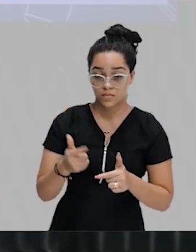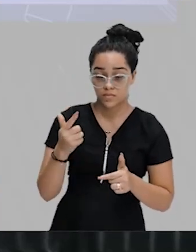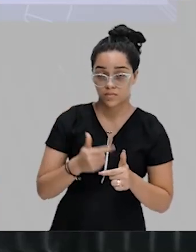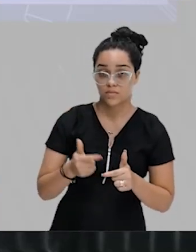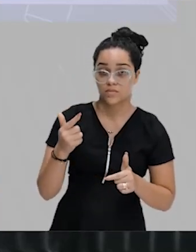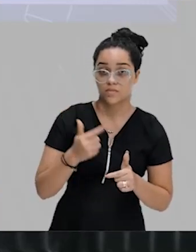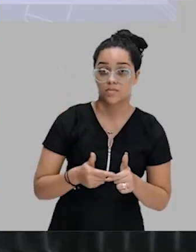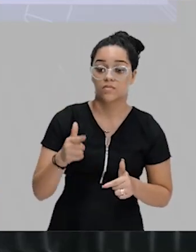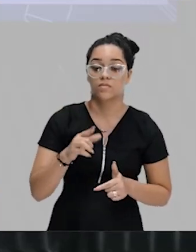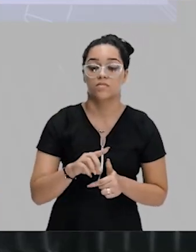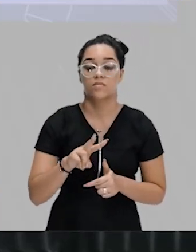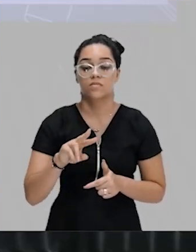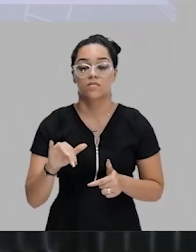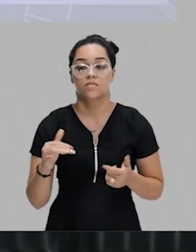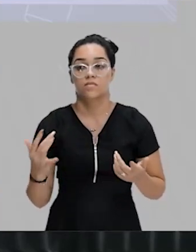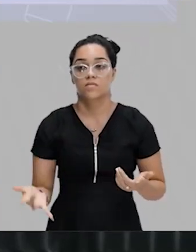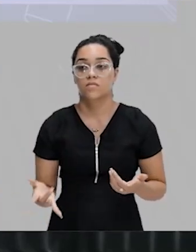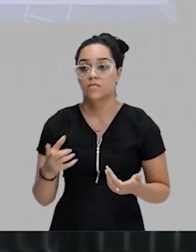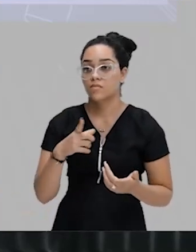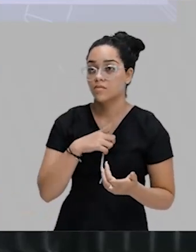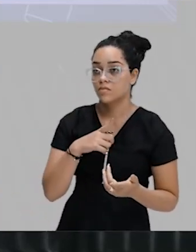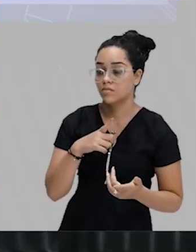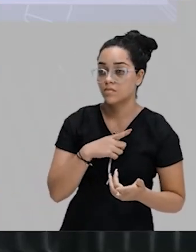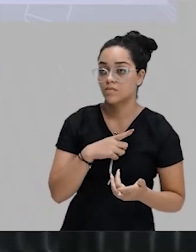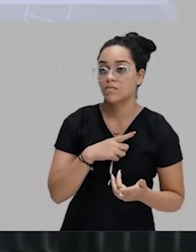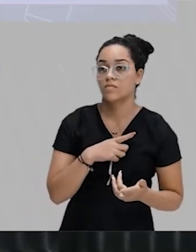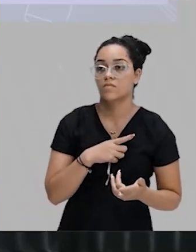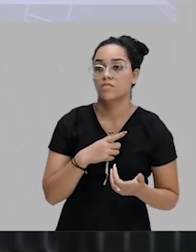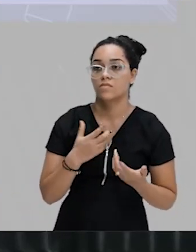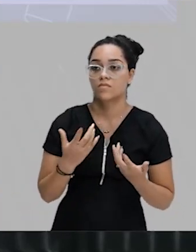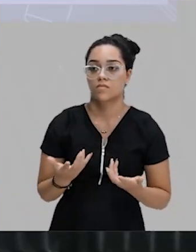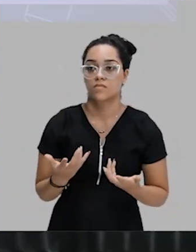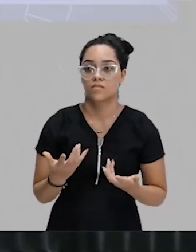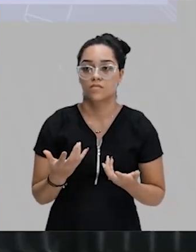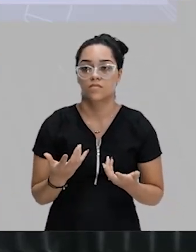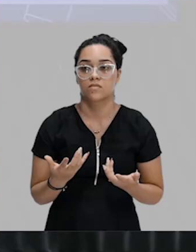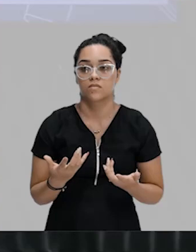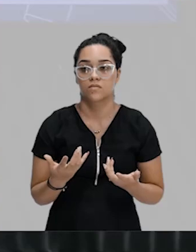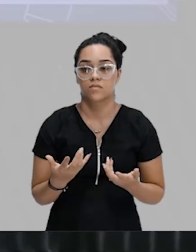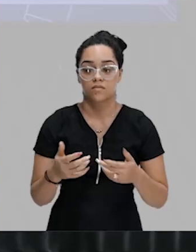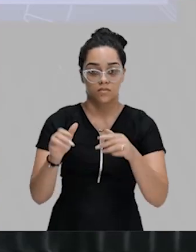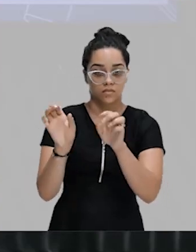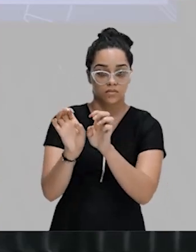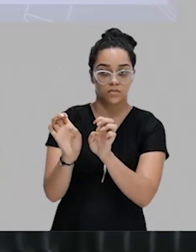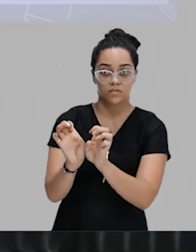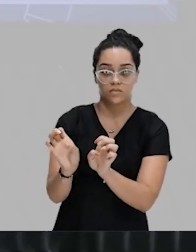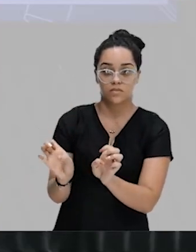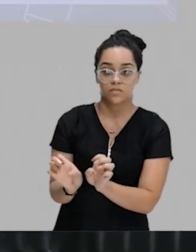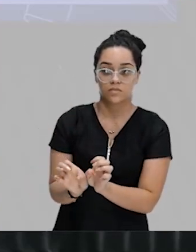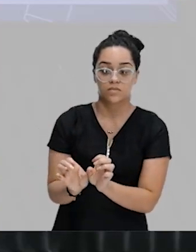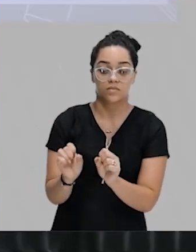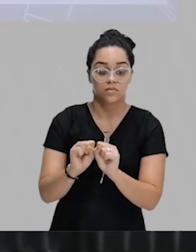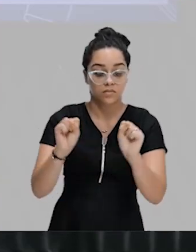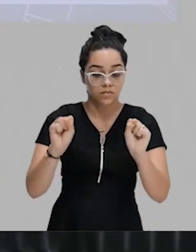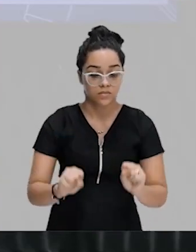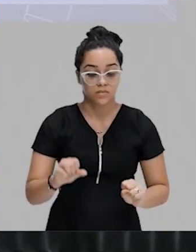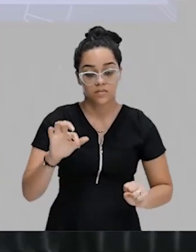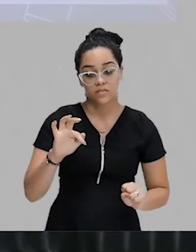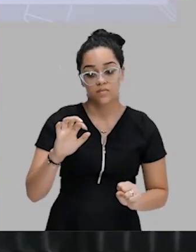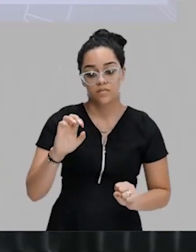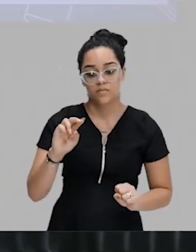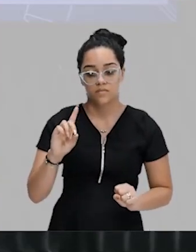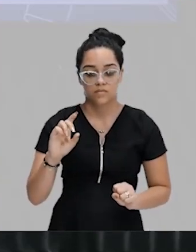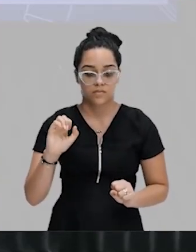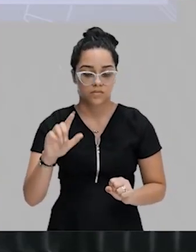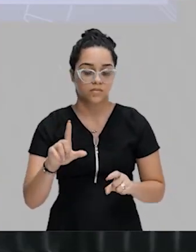monetária que vai acabar atingindo, evidentemente, a estrutura desse sistema feudal. Sem falar